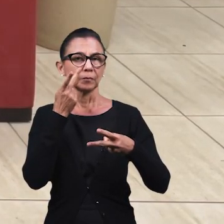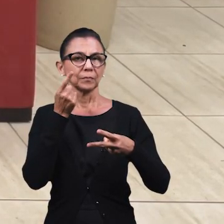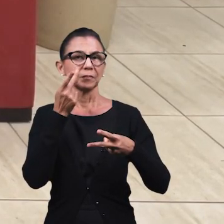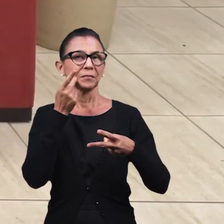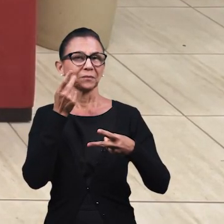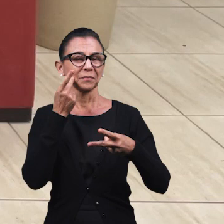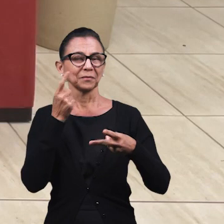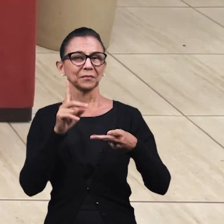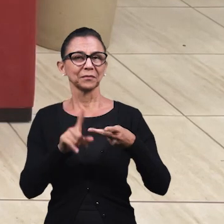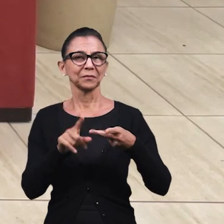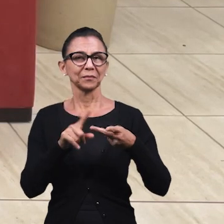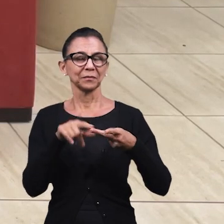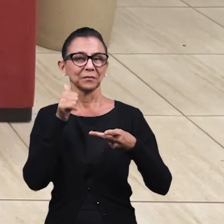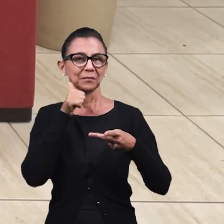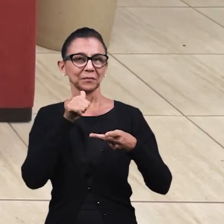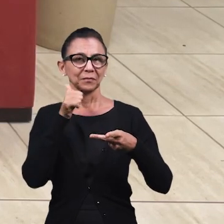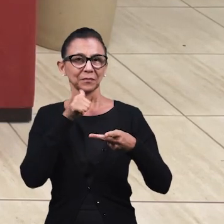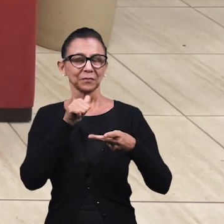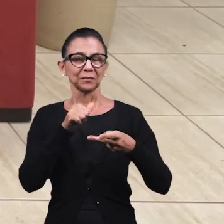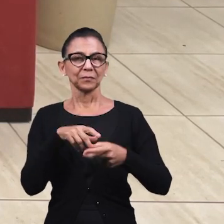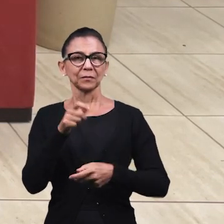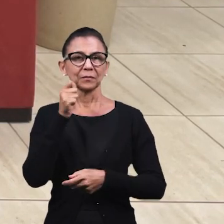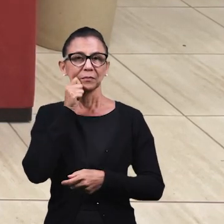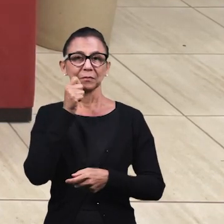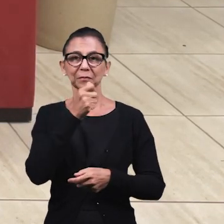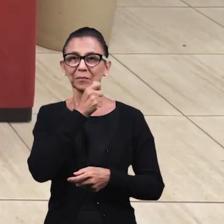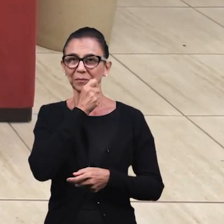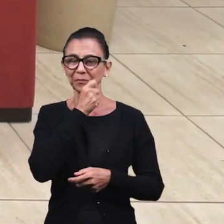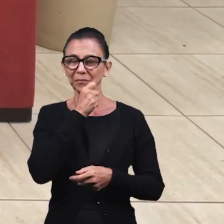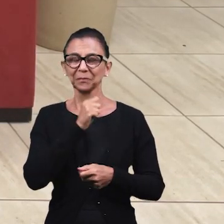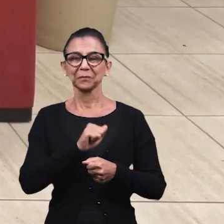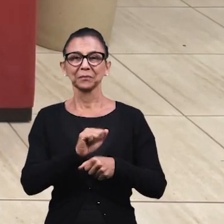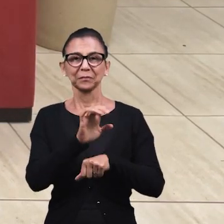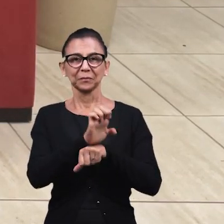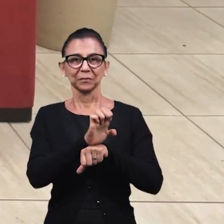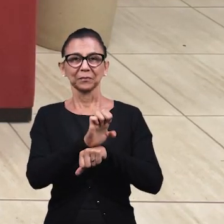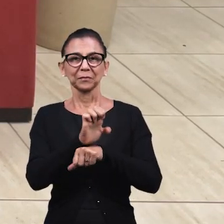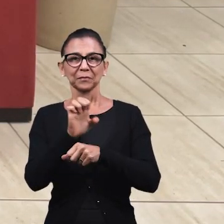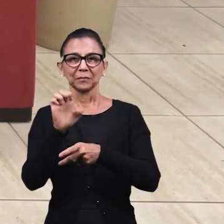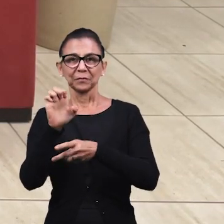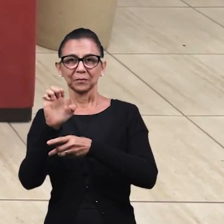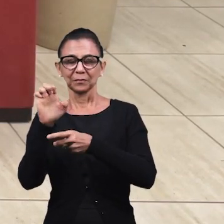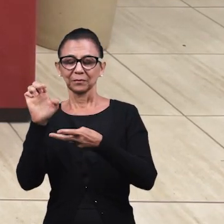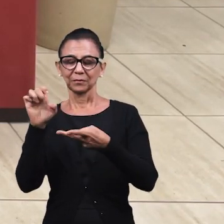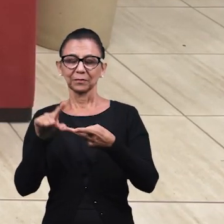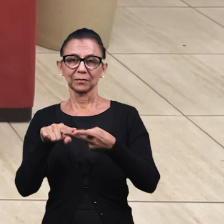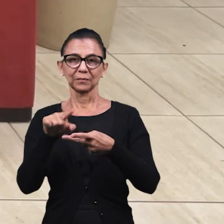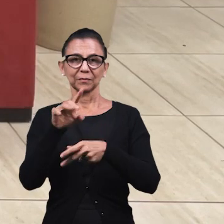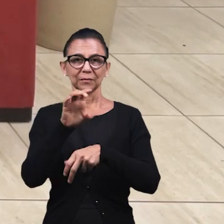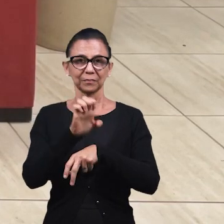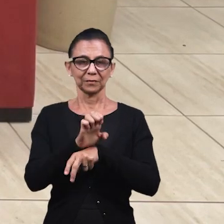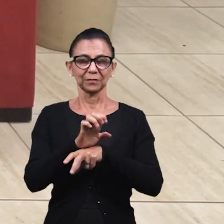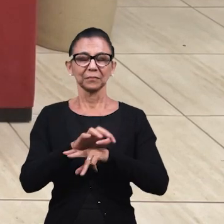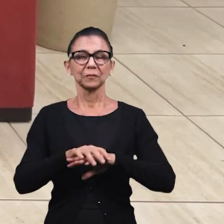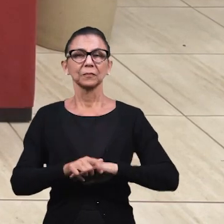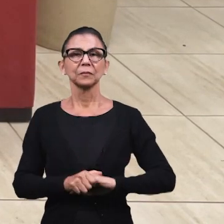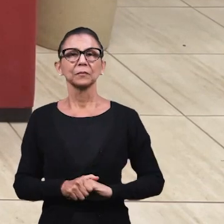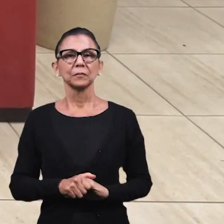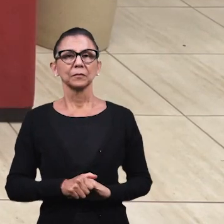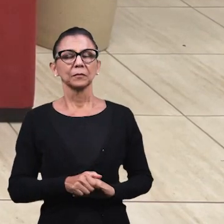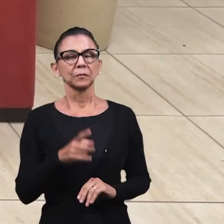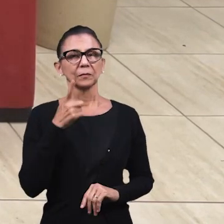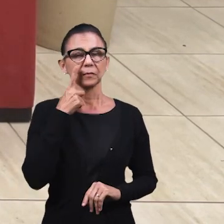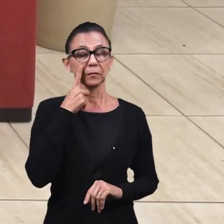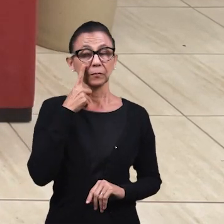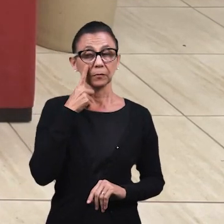Ceará, e a jovem Denise Silva, de Amapá. Ela é, inclusive, da Igreja de Breves, onde temos aquele trabalho que é feito, né,